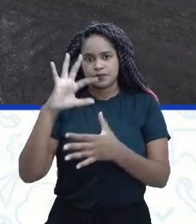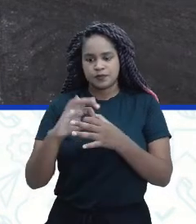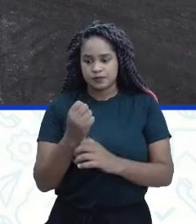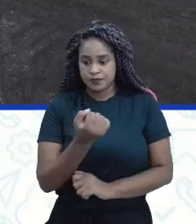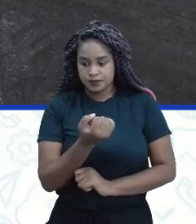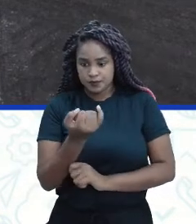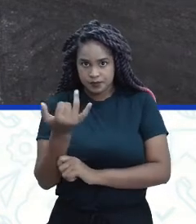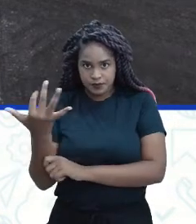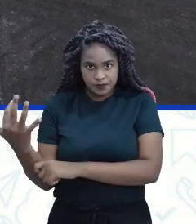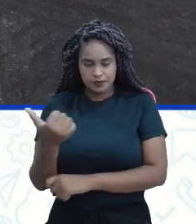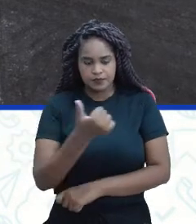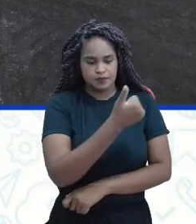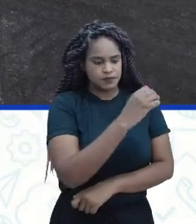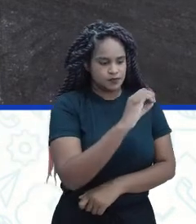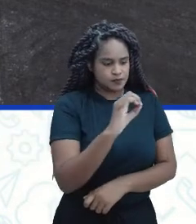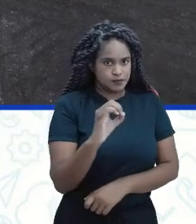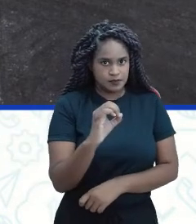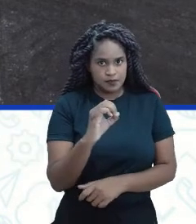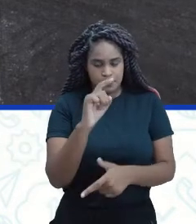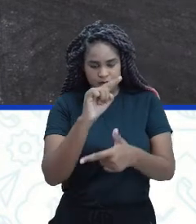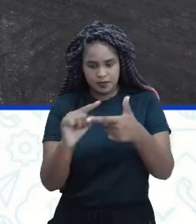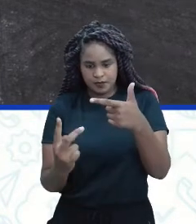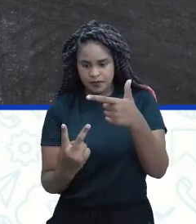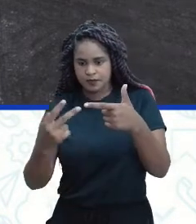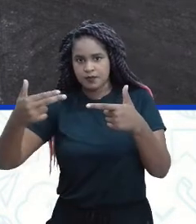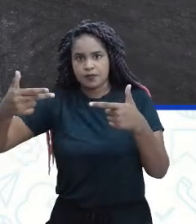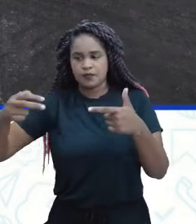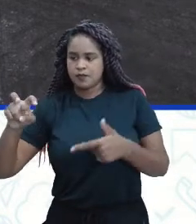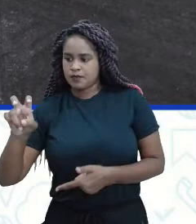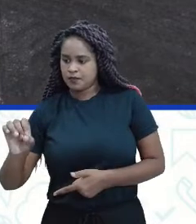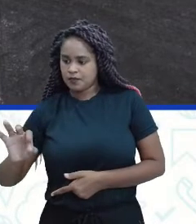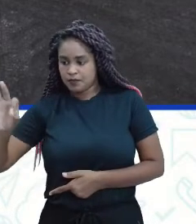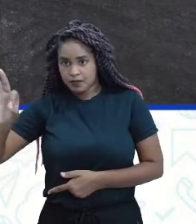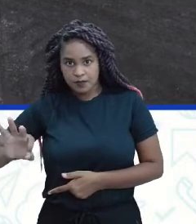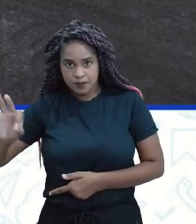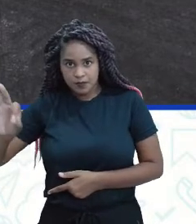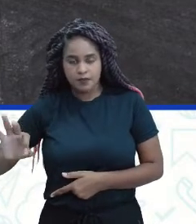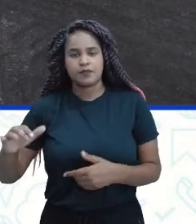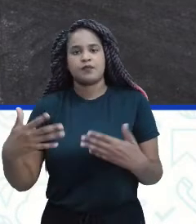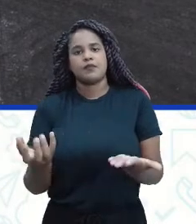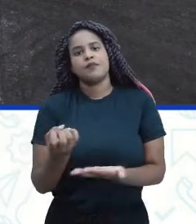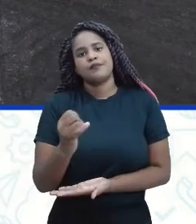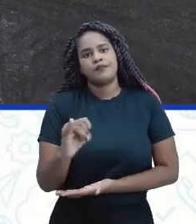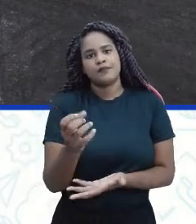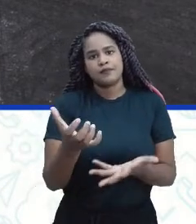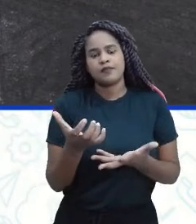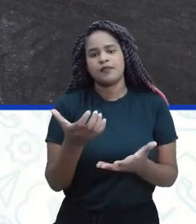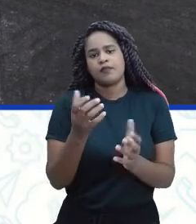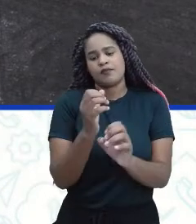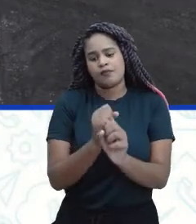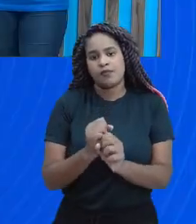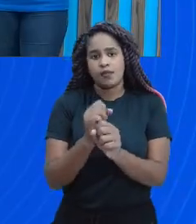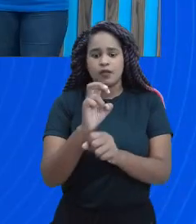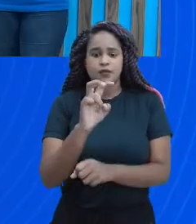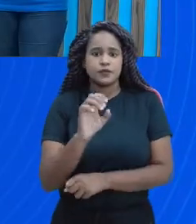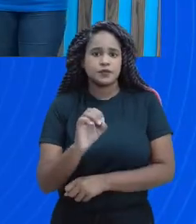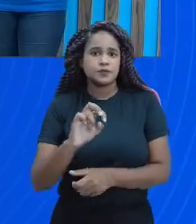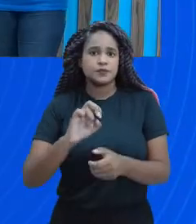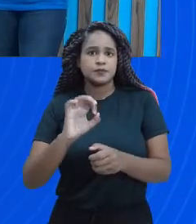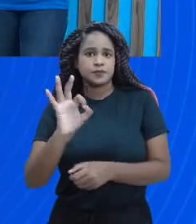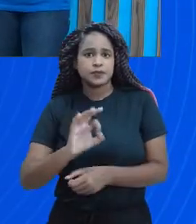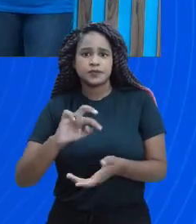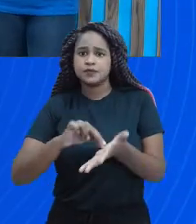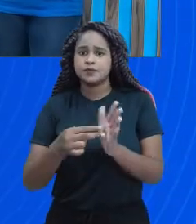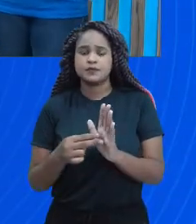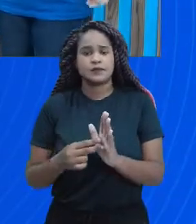quantidade, 100% dividido para 2 vai dar 50%. Então, se eu quero calcular 50%, é metade do